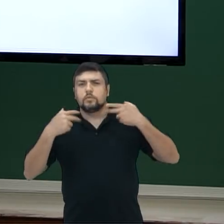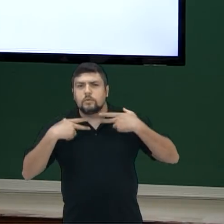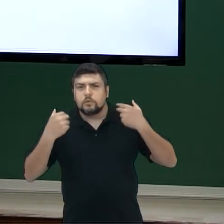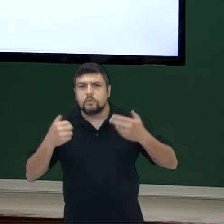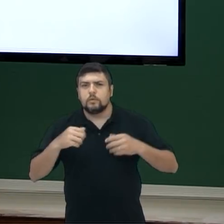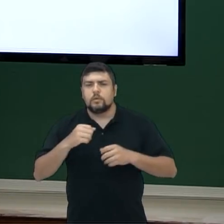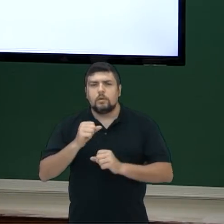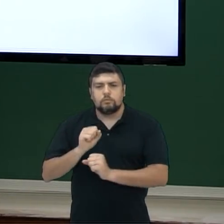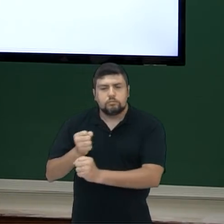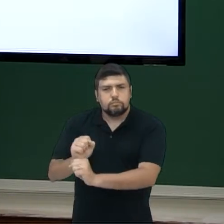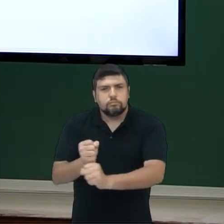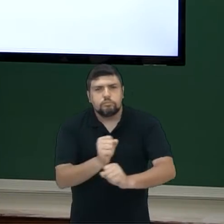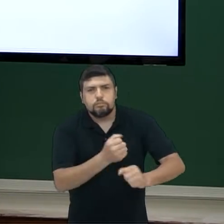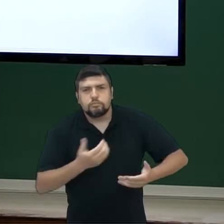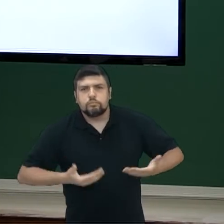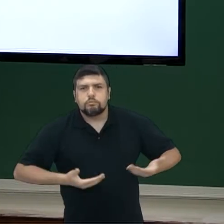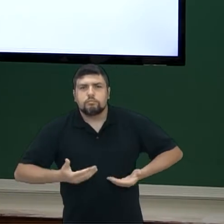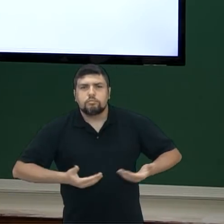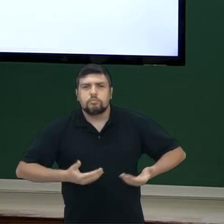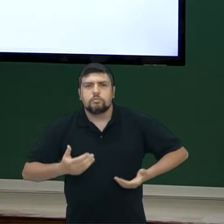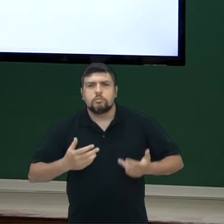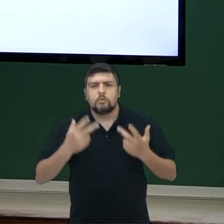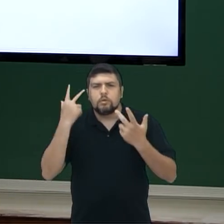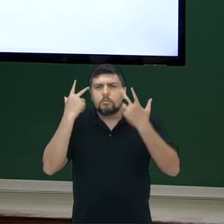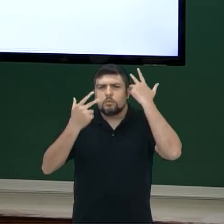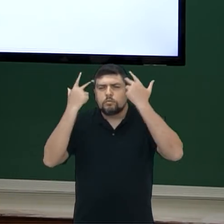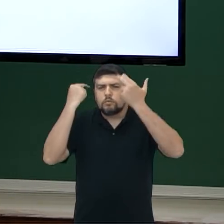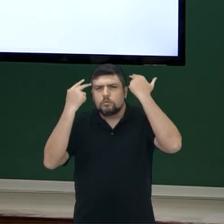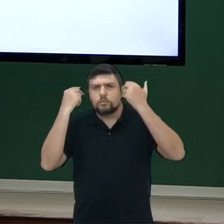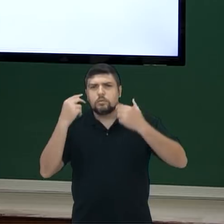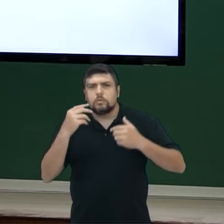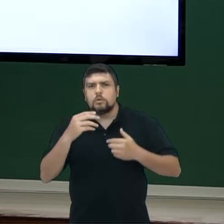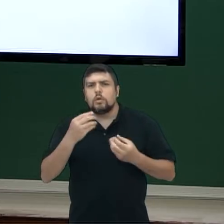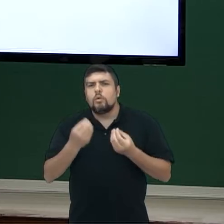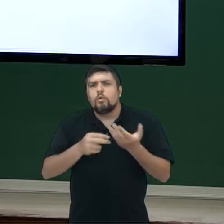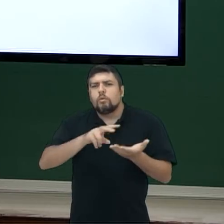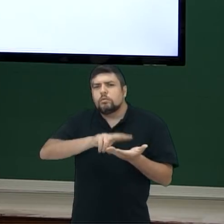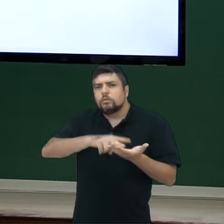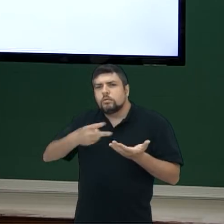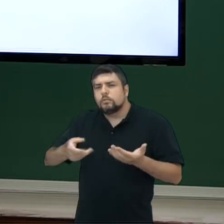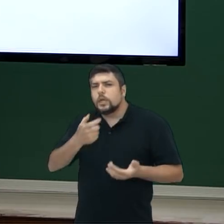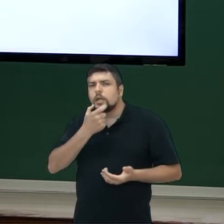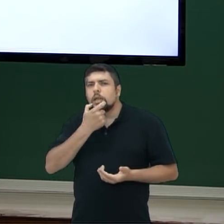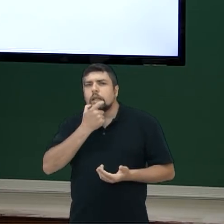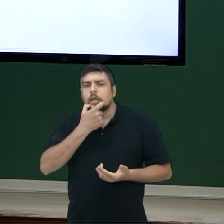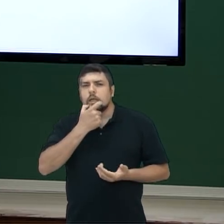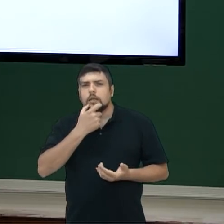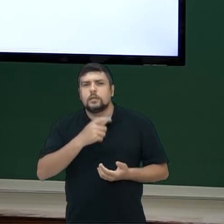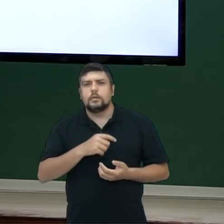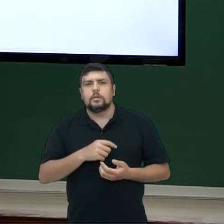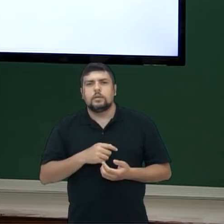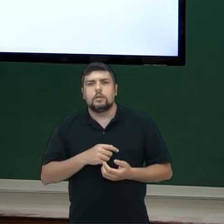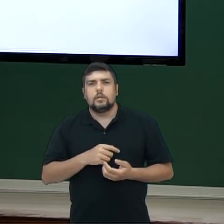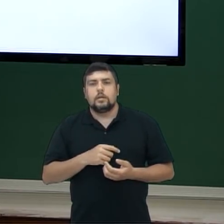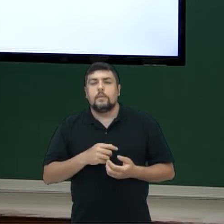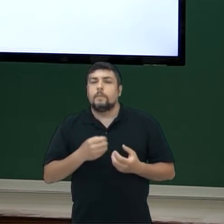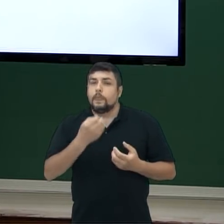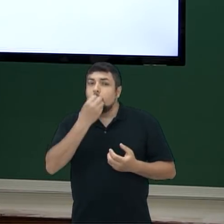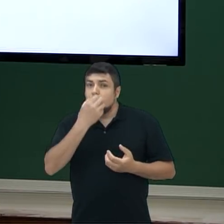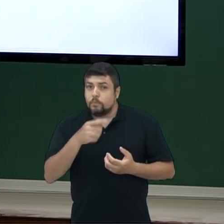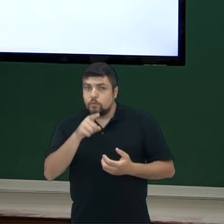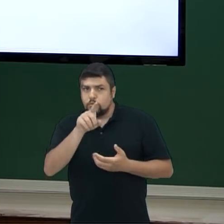faxineiro, o cabeleireiro. Será que você sabe como que são essas profissões em inglês? Então, no teu caderno, seria bom que